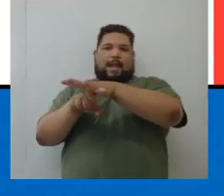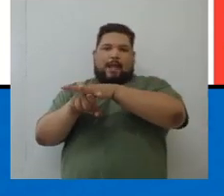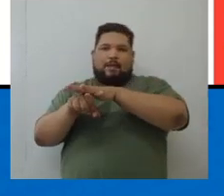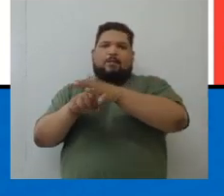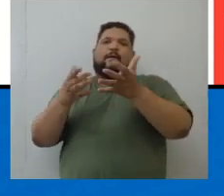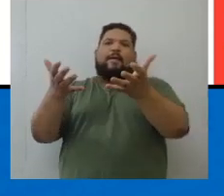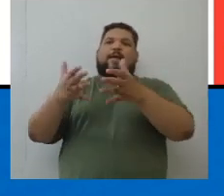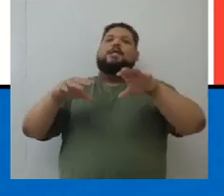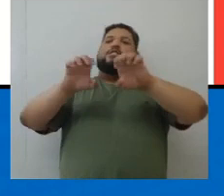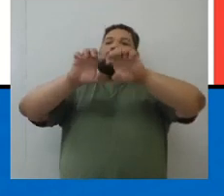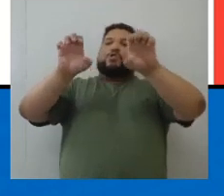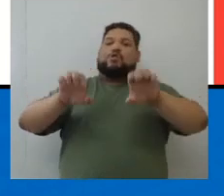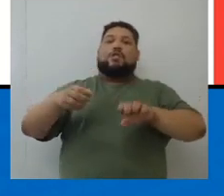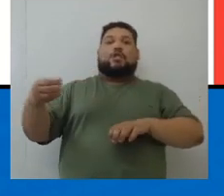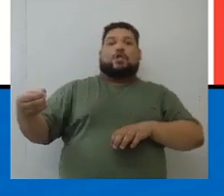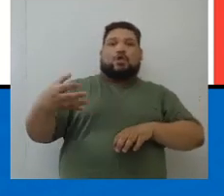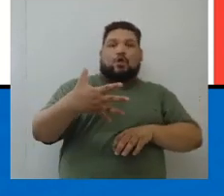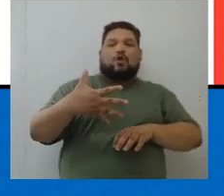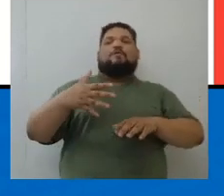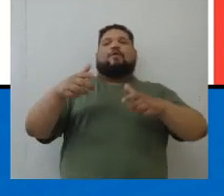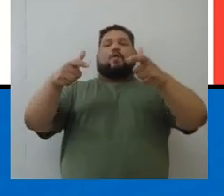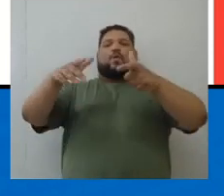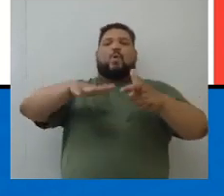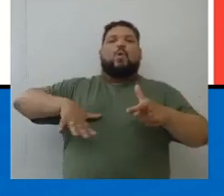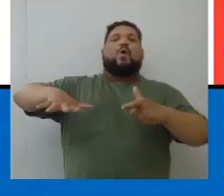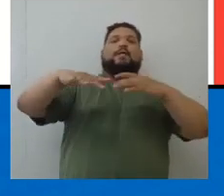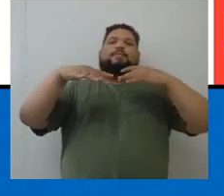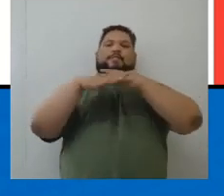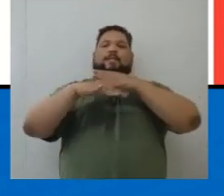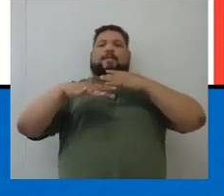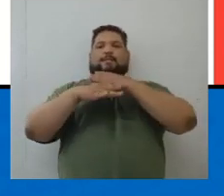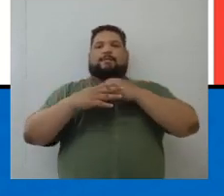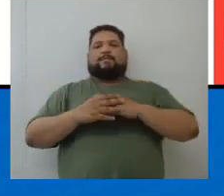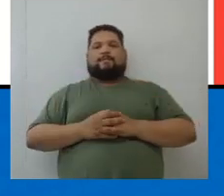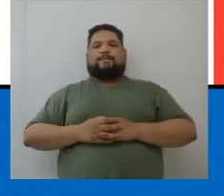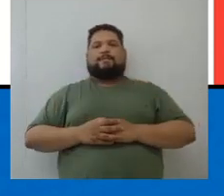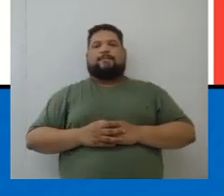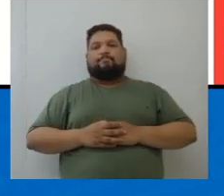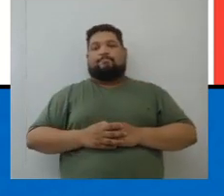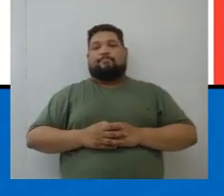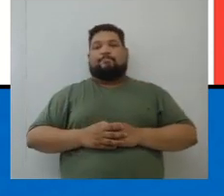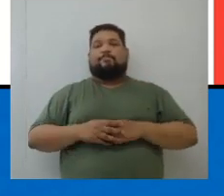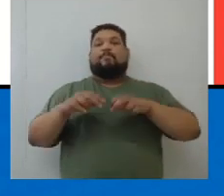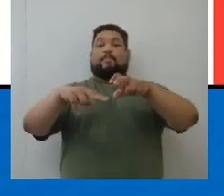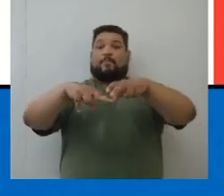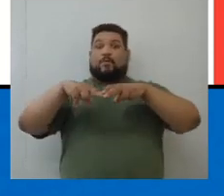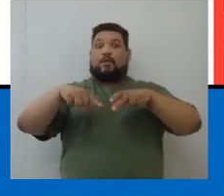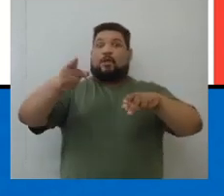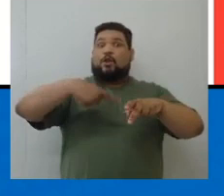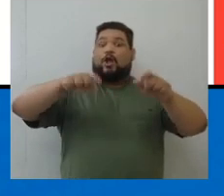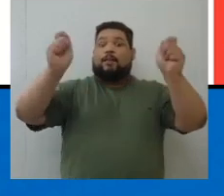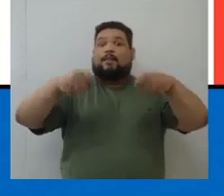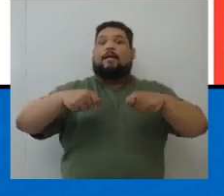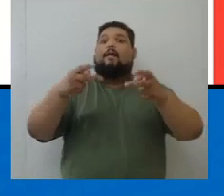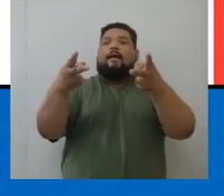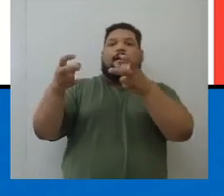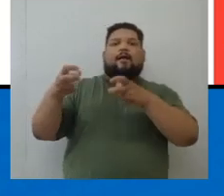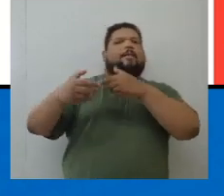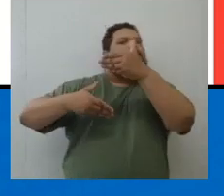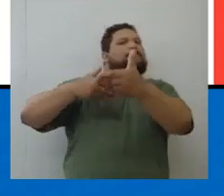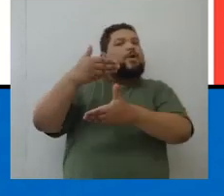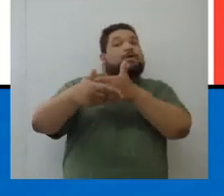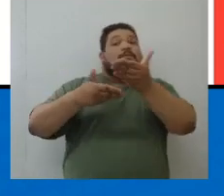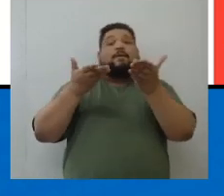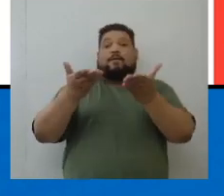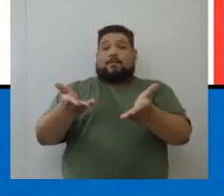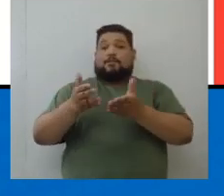uma nova possibilidade de vida nos centros urbanos. Então isso serve para a gente poder identificar o processo,